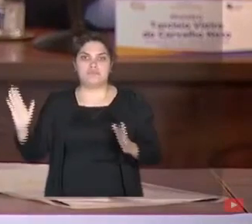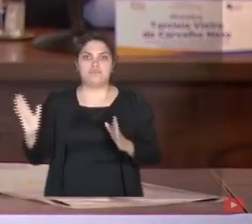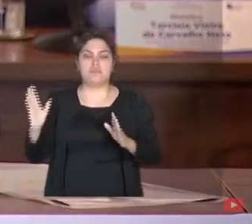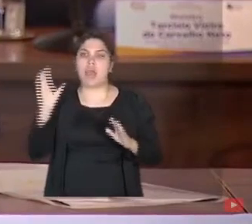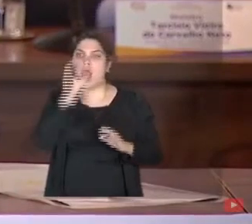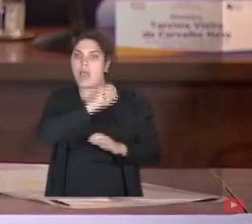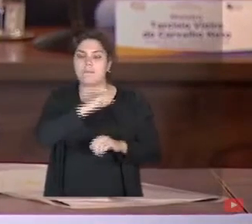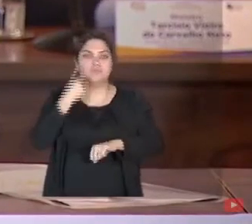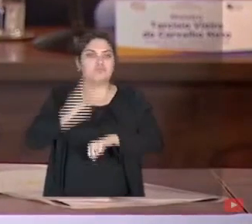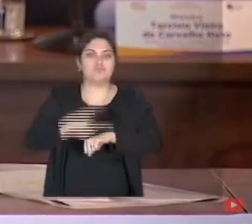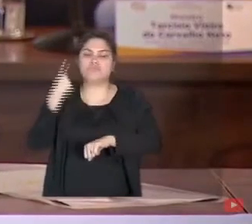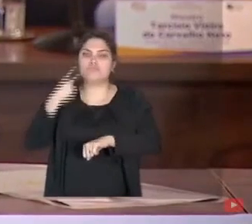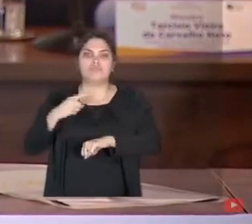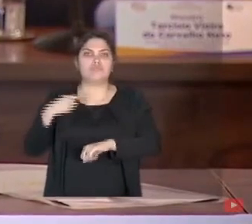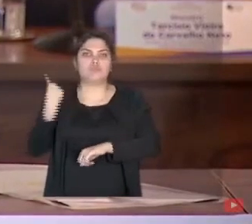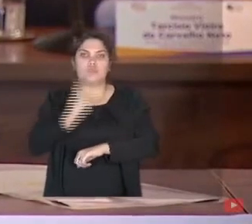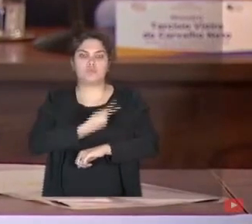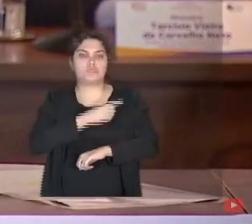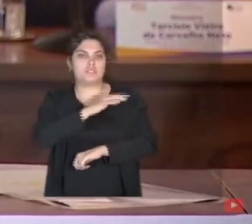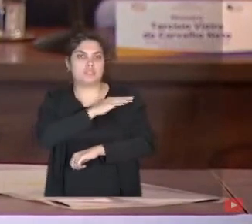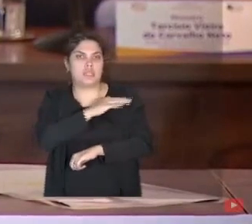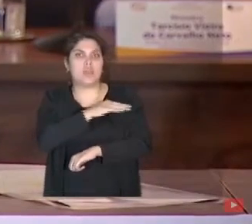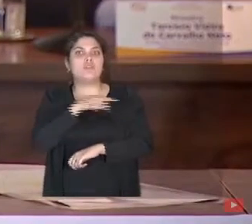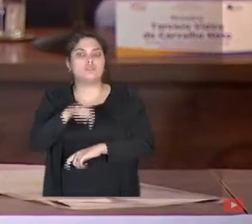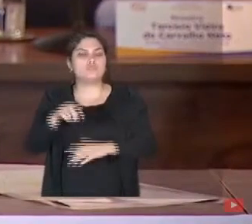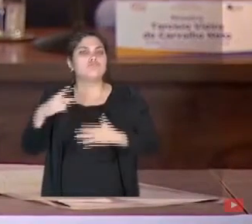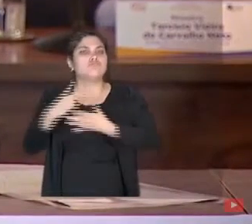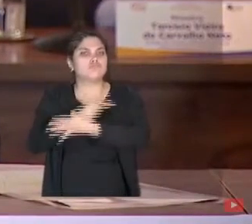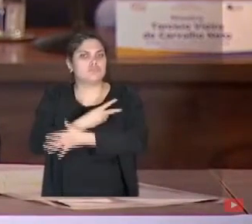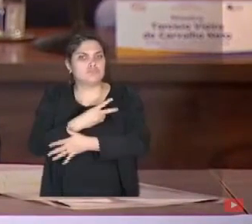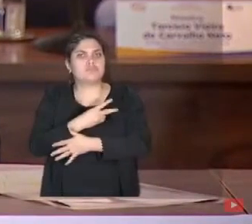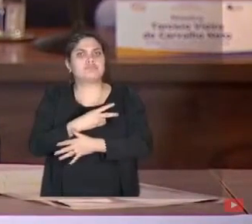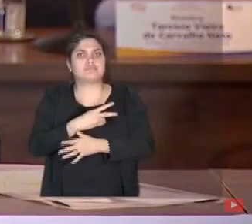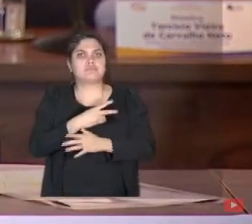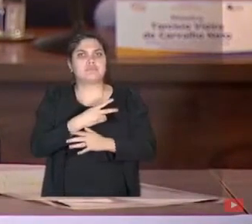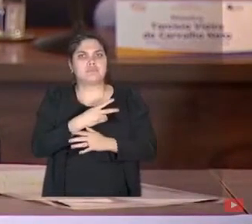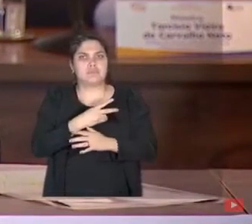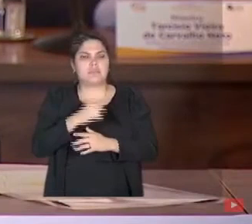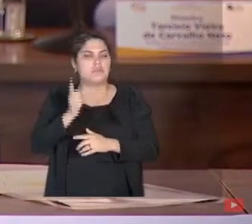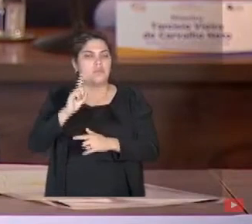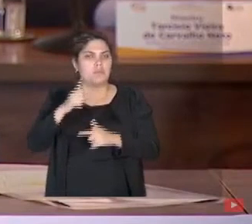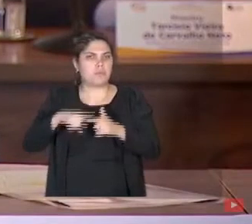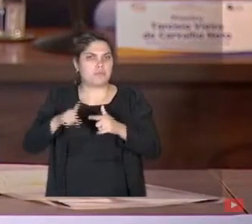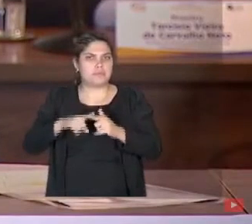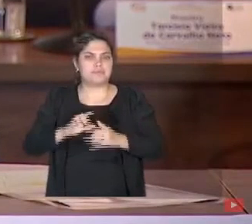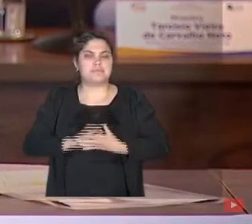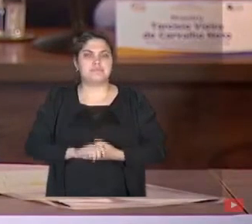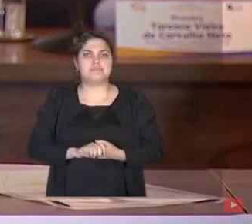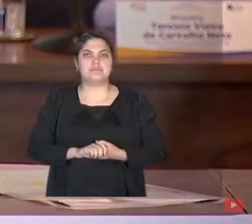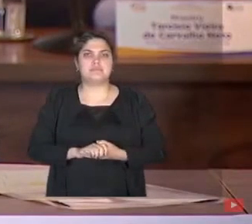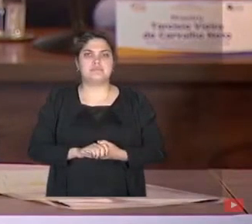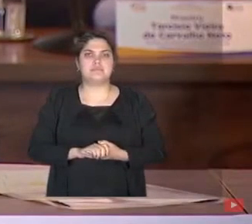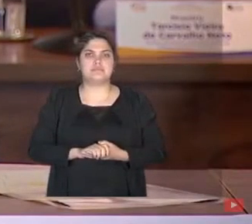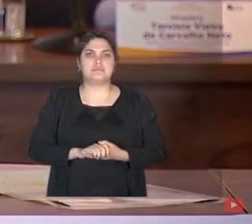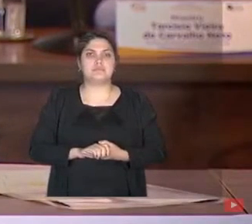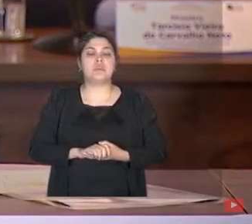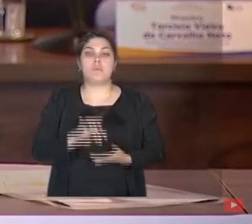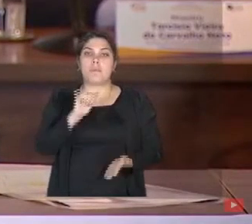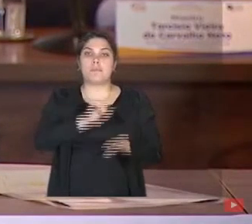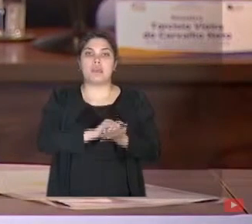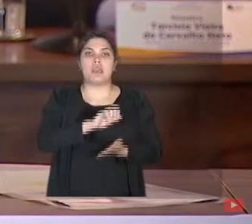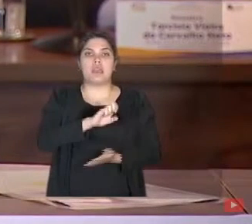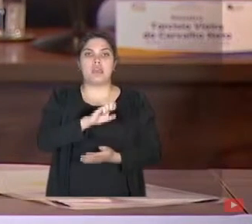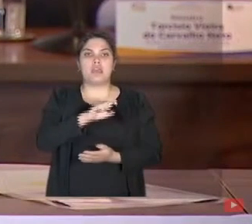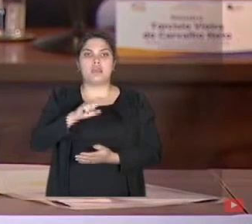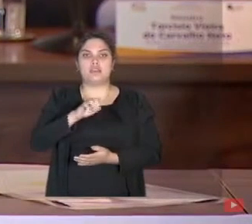dos nossos técnicos e, portanto, esse resultou sendo um não problema. O e-título já